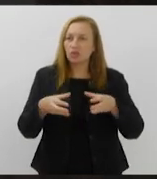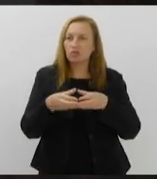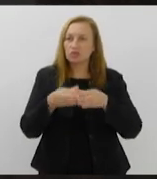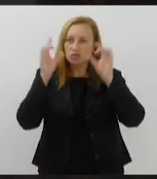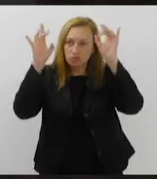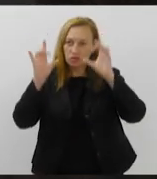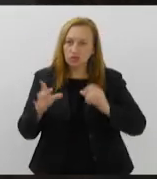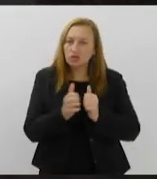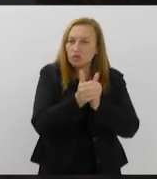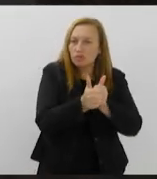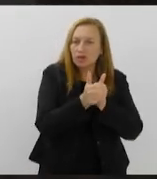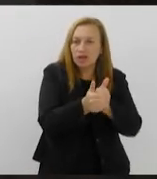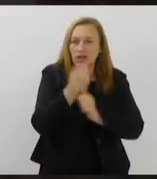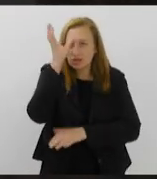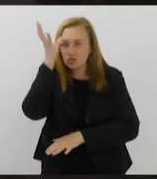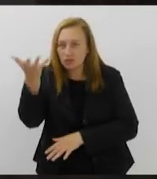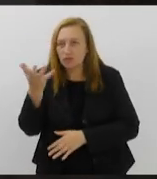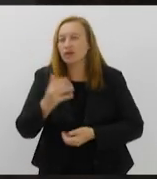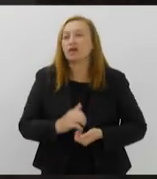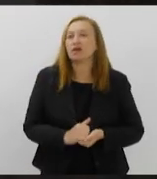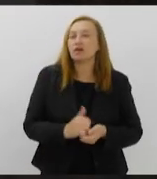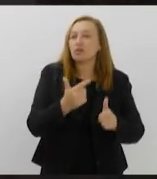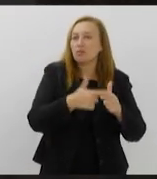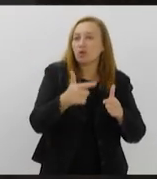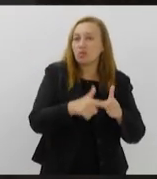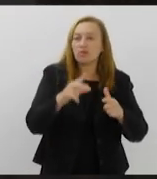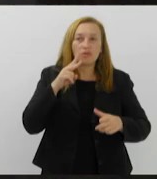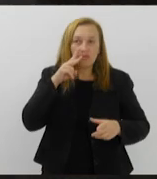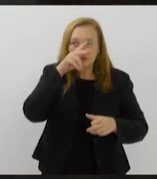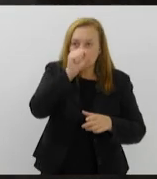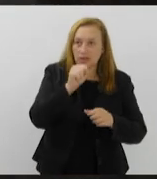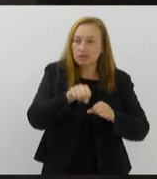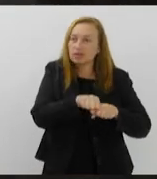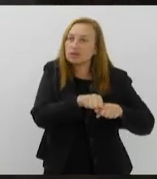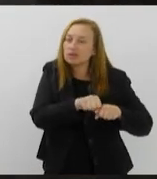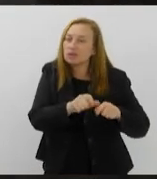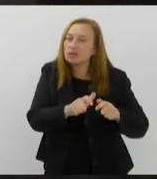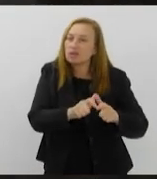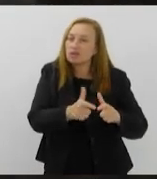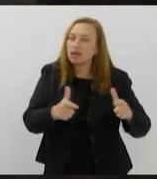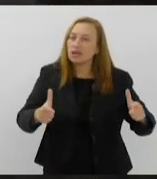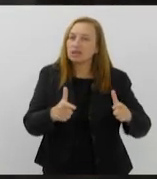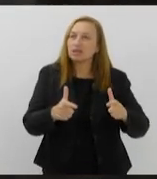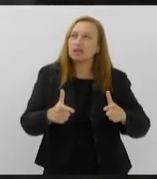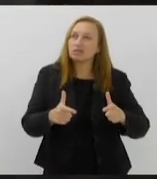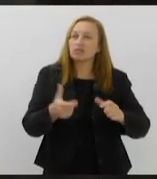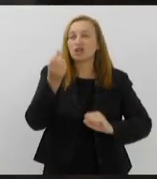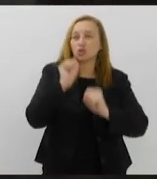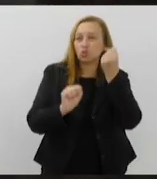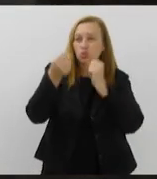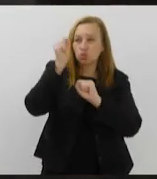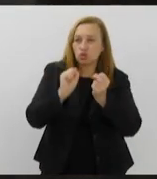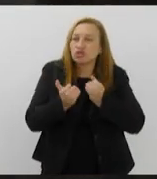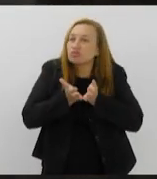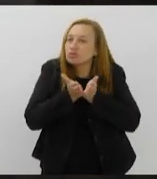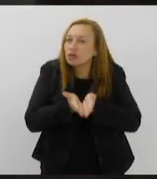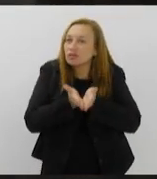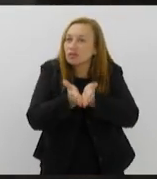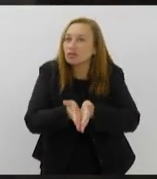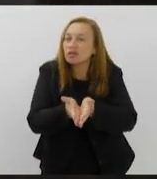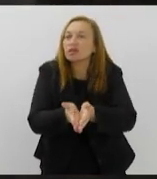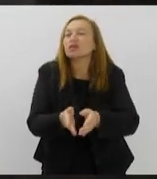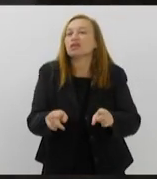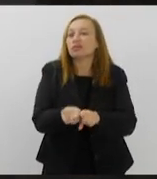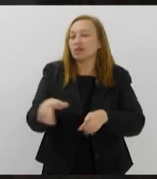acompanhar e buscar soluções para o fortalecimento e ampliação da indústria naval de offshore e do setor de petróleo e